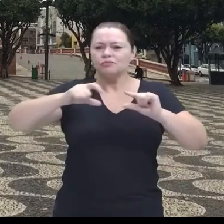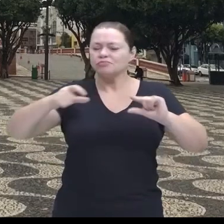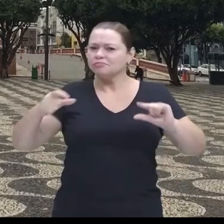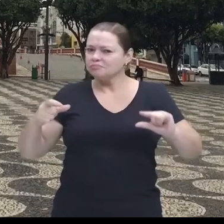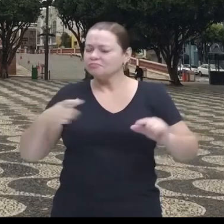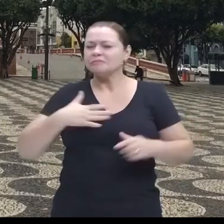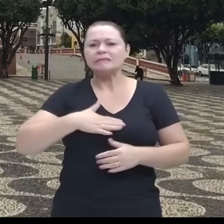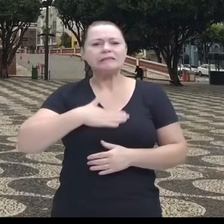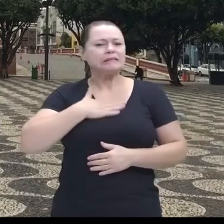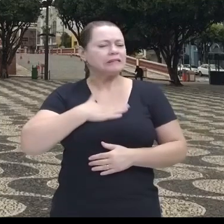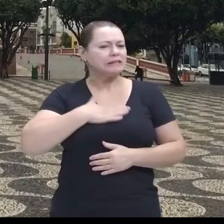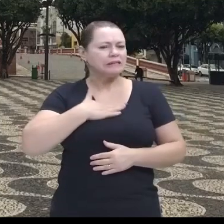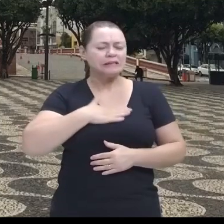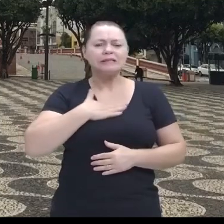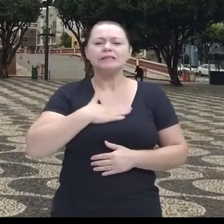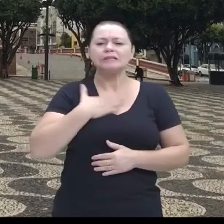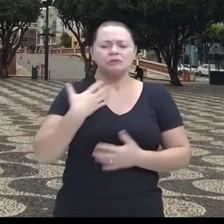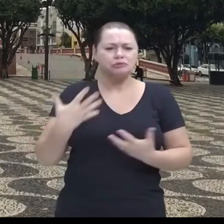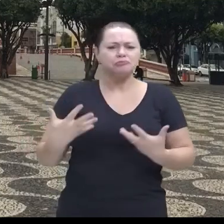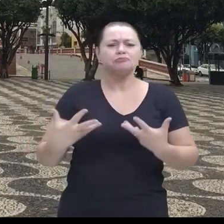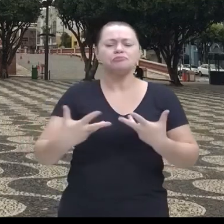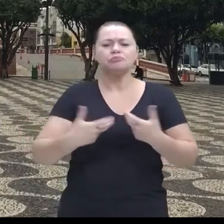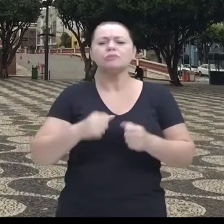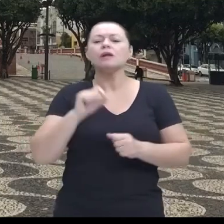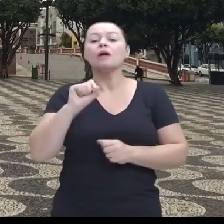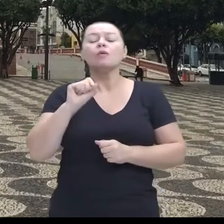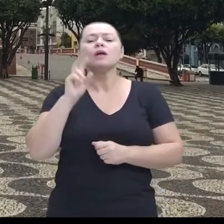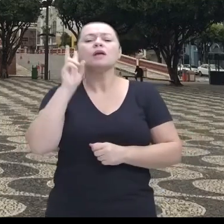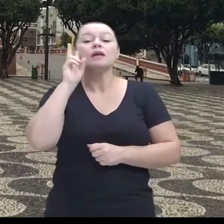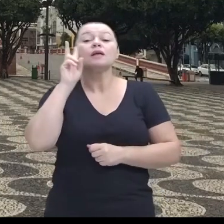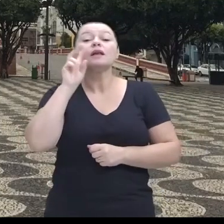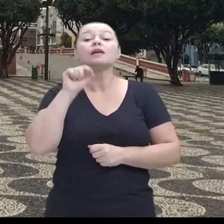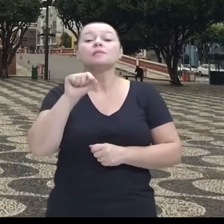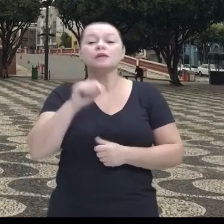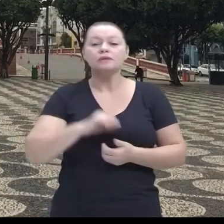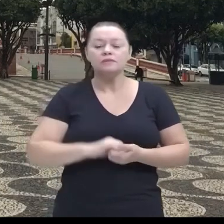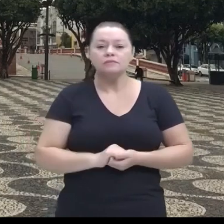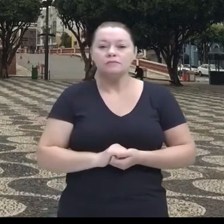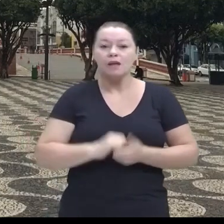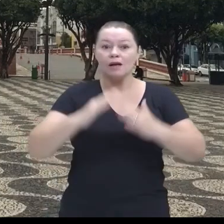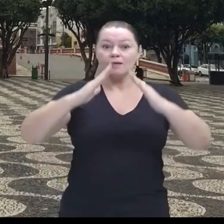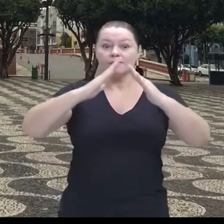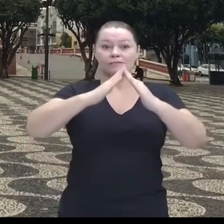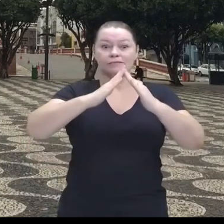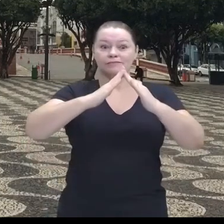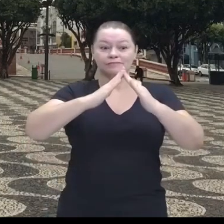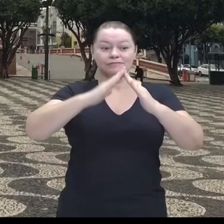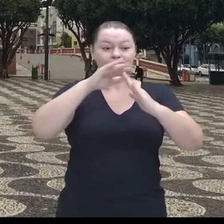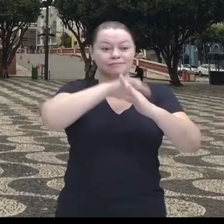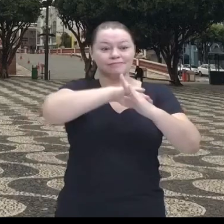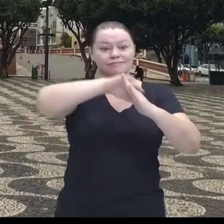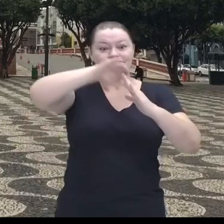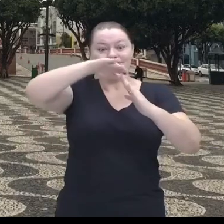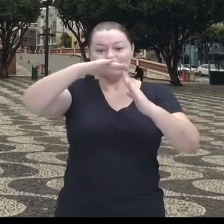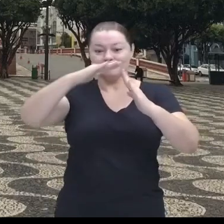essa figura, essa forma. O que lembra o triângulo? Telhado.